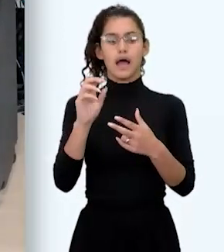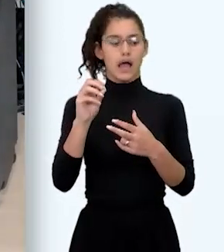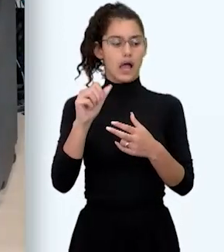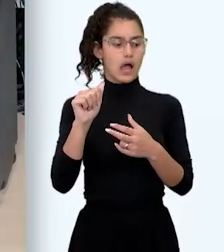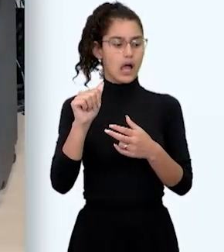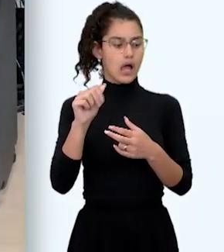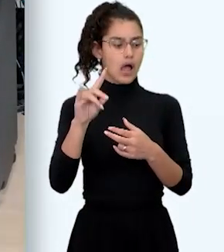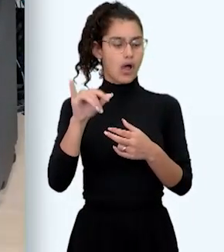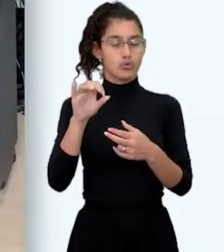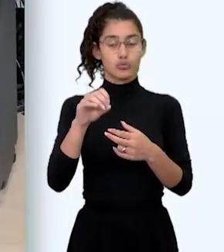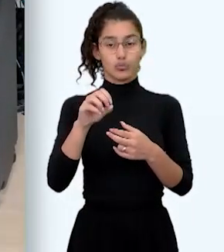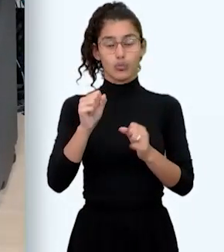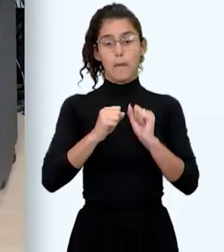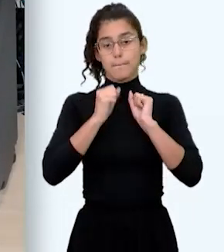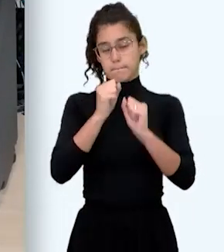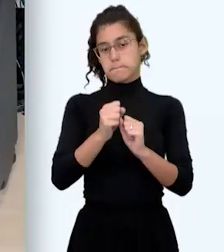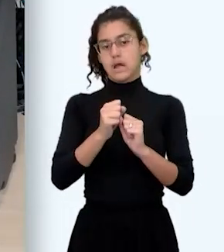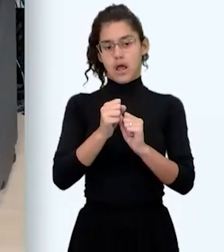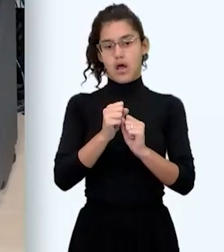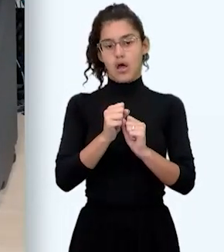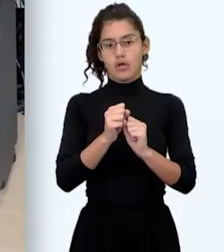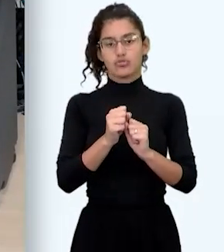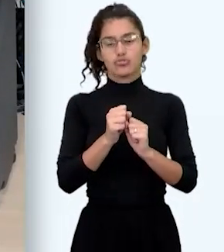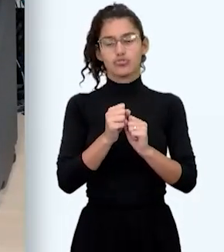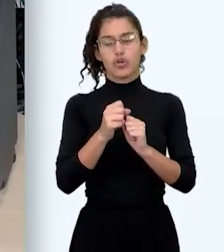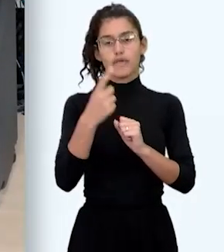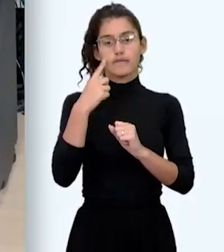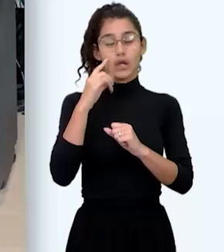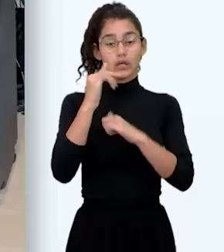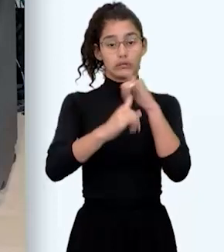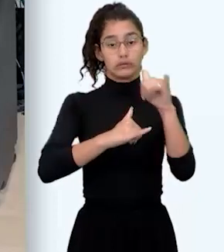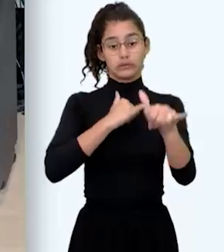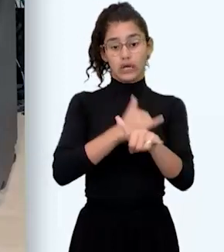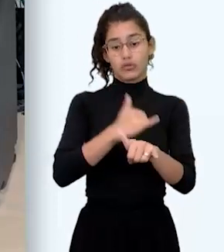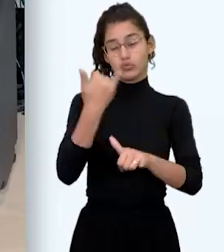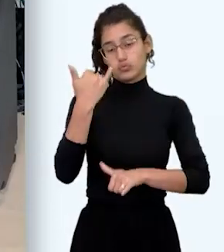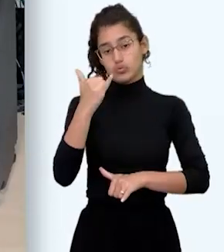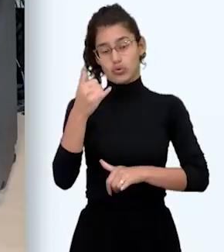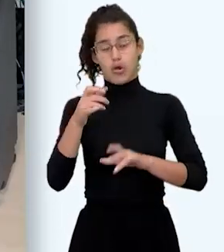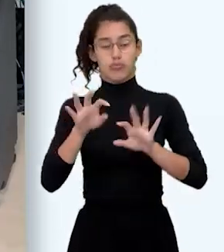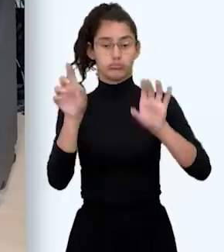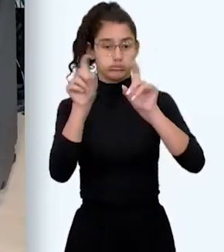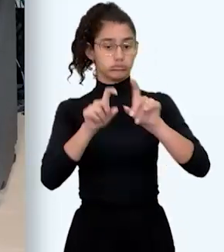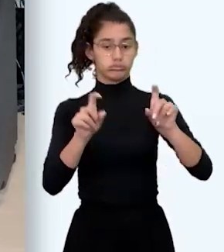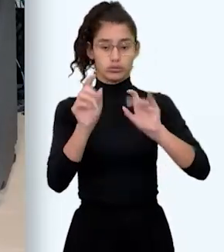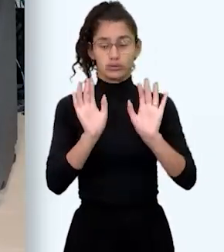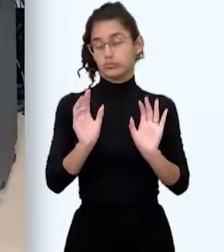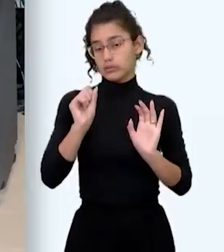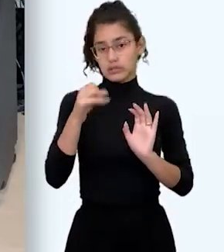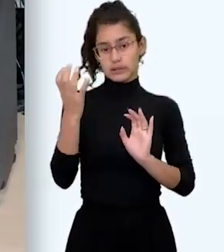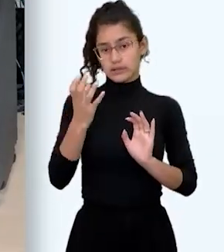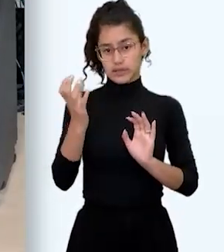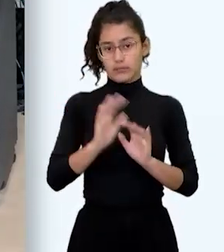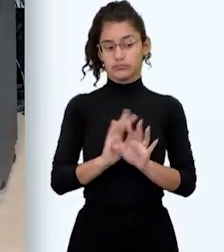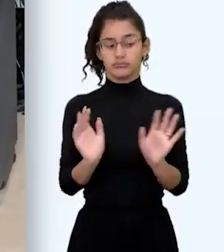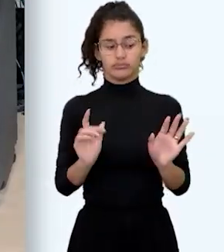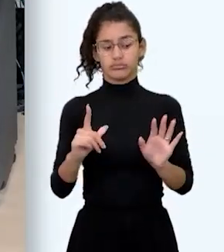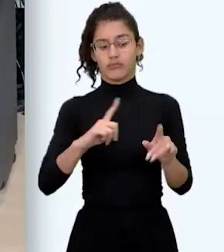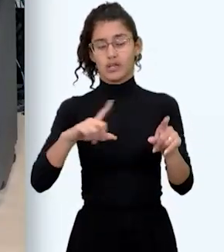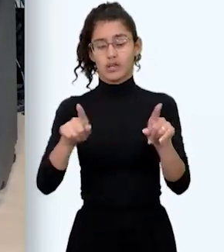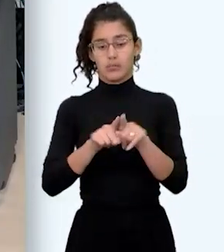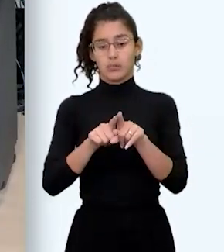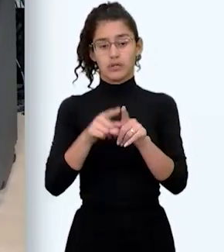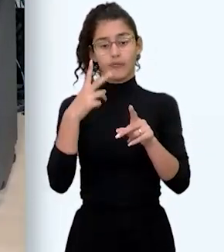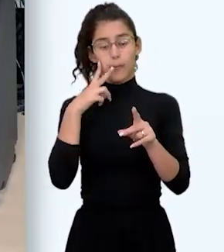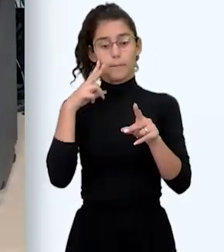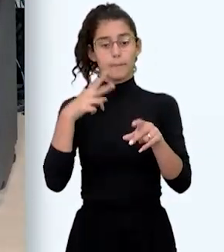Que você pode ouvir no celular, na internet, né? No celular ou no computador, a hora que você quiser. Né? Então você não precisa ficar preso